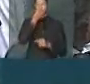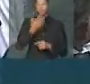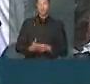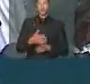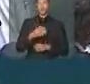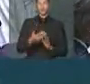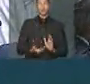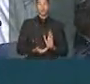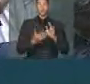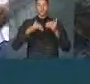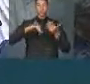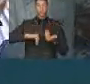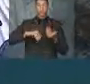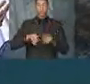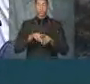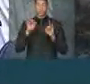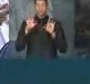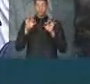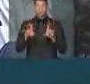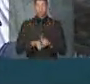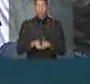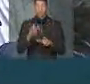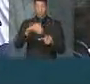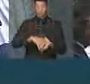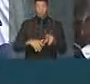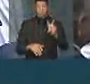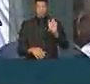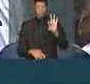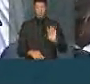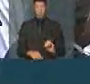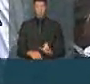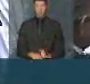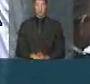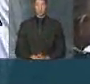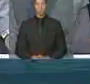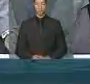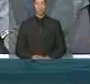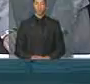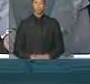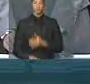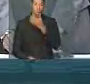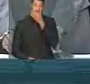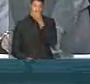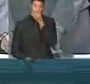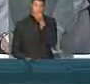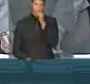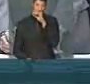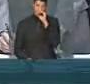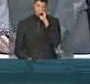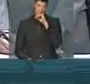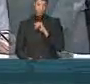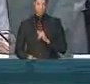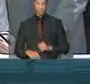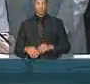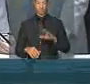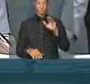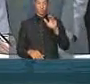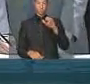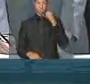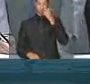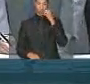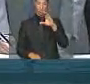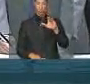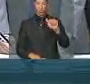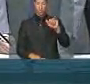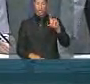para o congresso nacional especialmente para a votação de vetos senador Caiado presidente essa matéria proposta